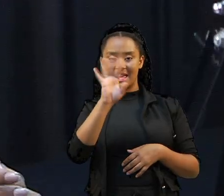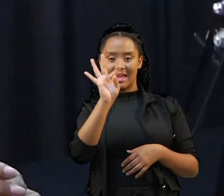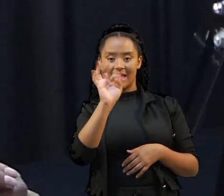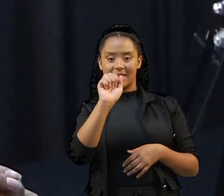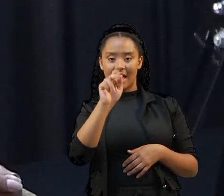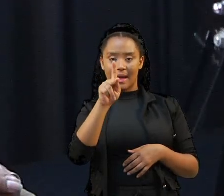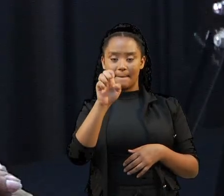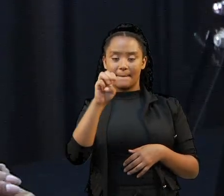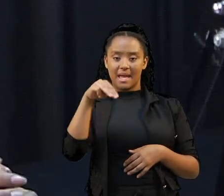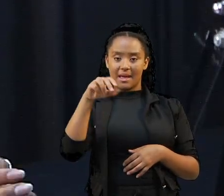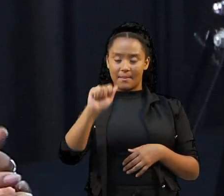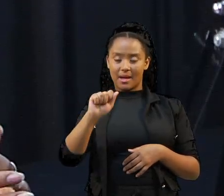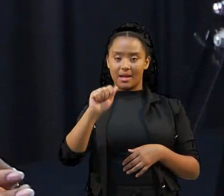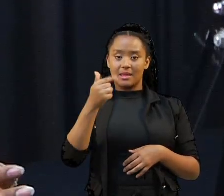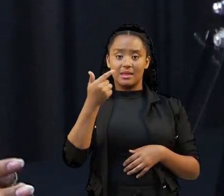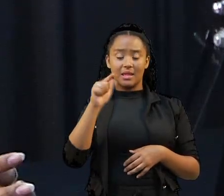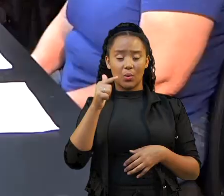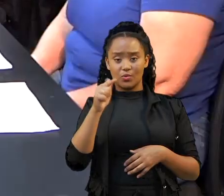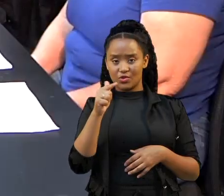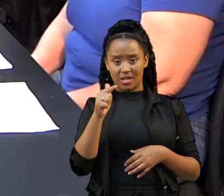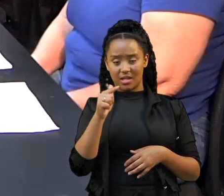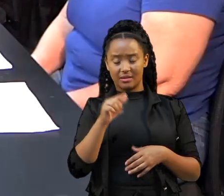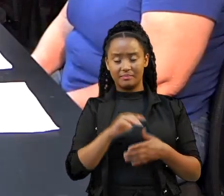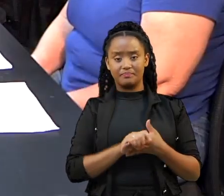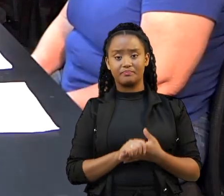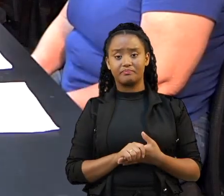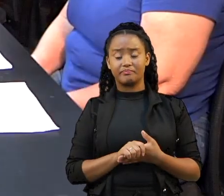em... Acho que é Vitória, UFSC.